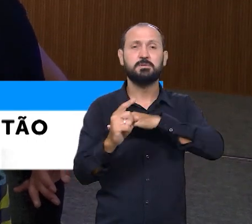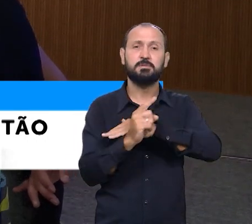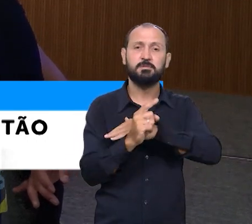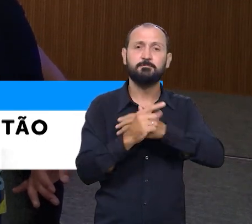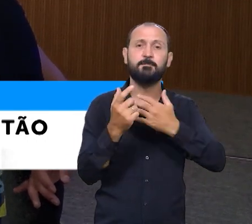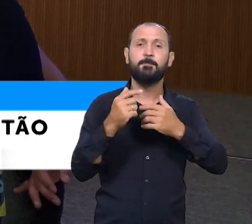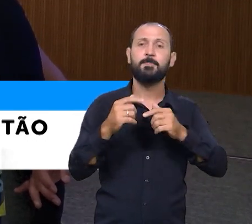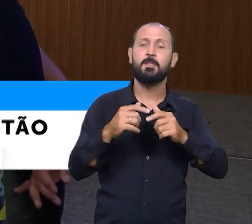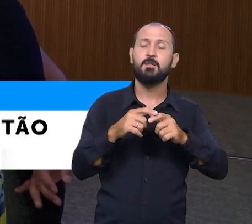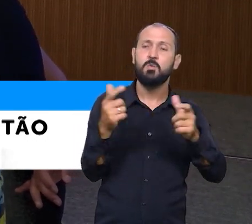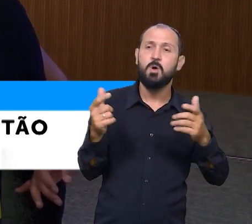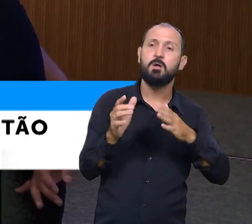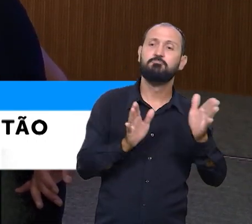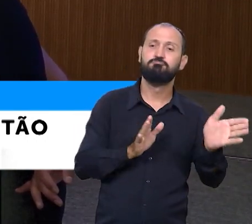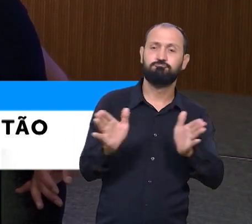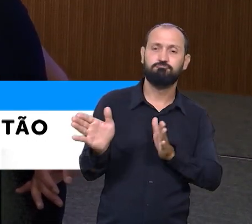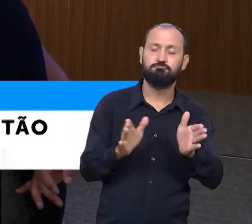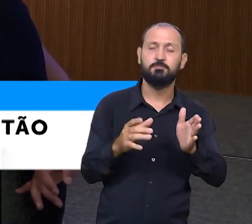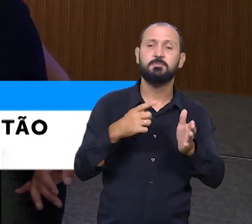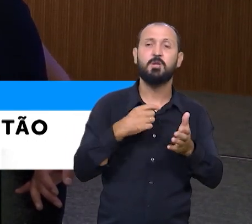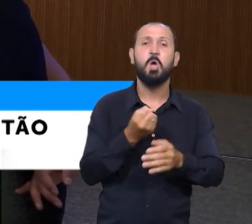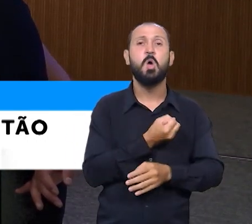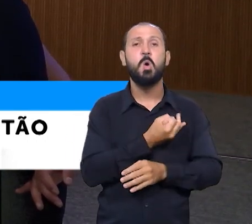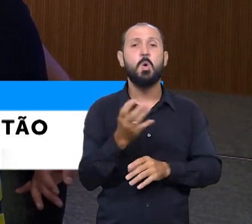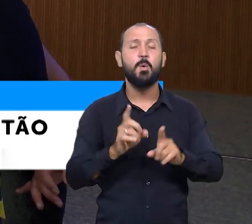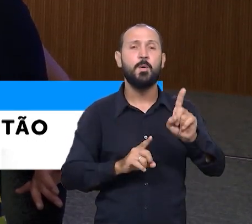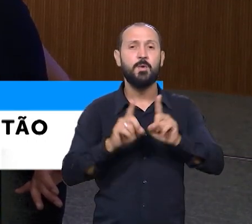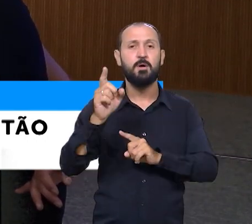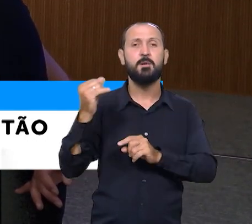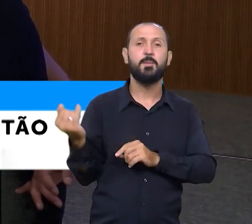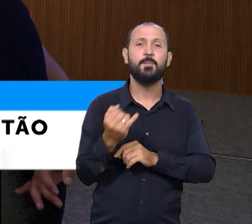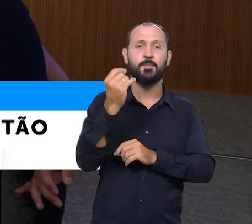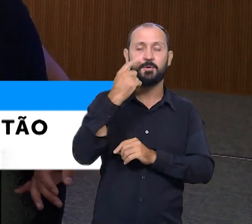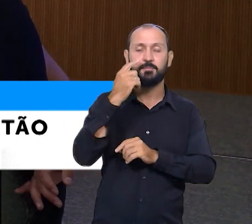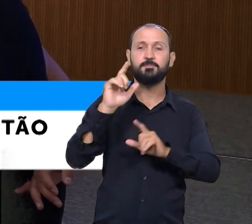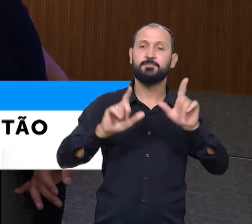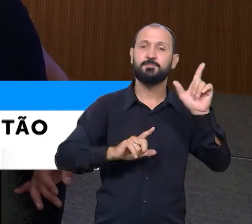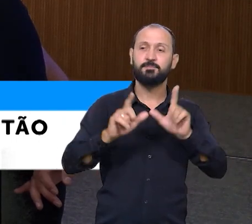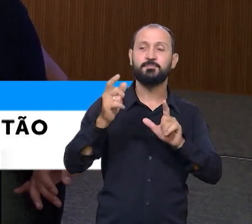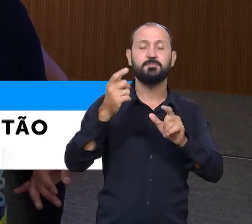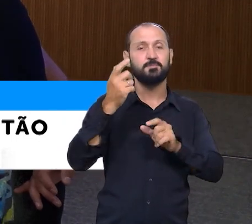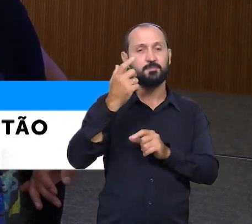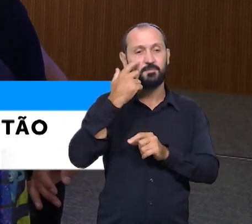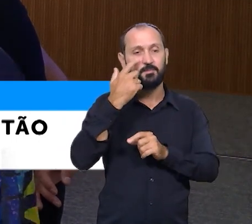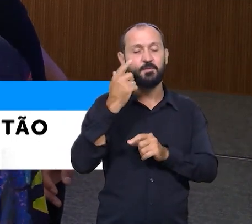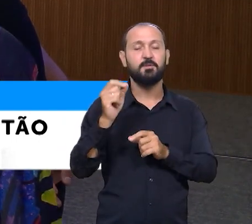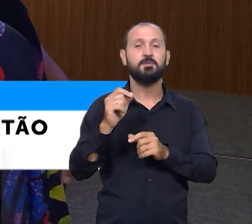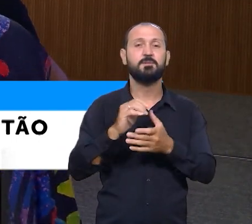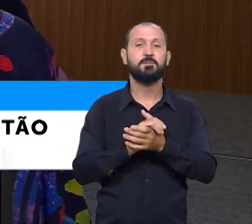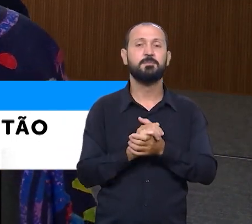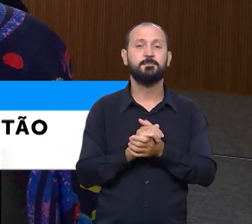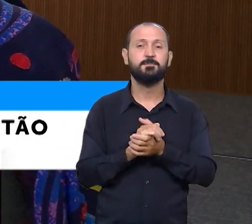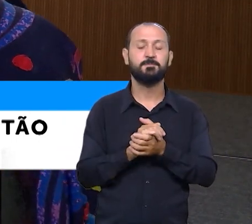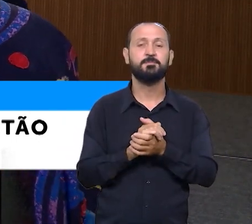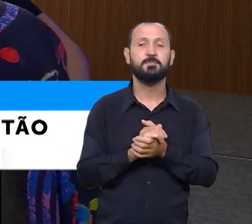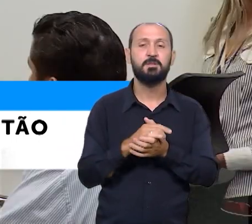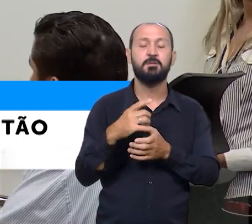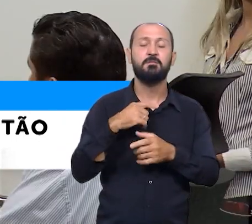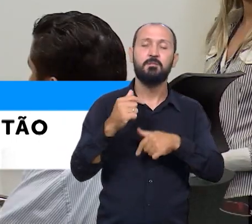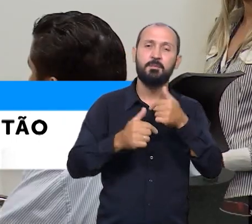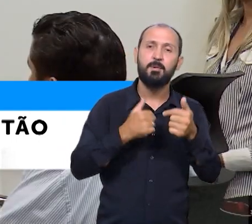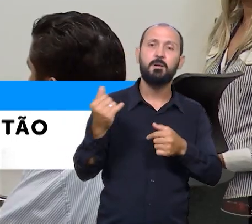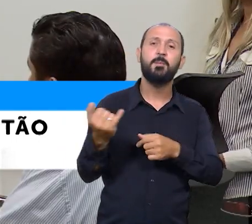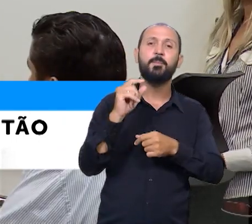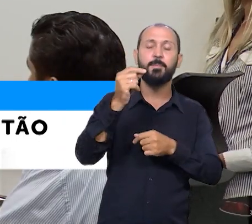dos serviços, avança na ampliação do acesso. Tem números importantes em relação ao programa Examine MS, Opera